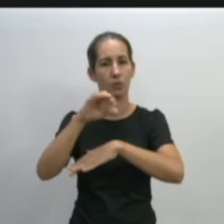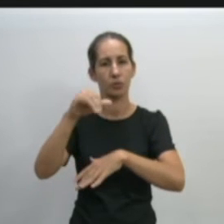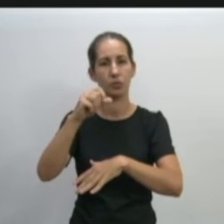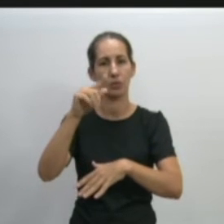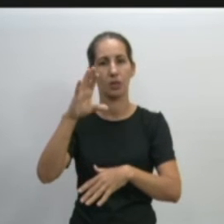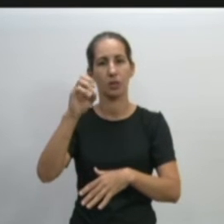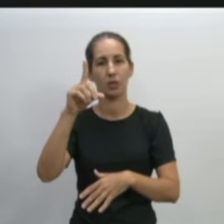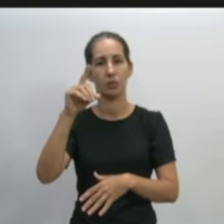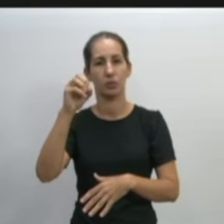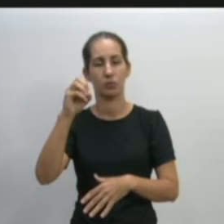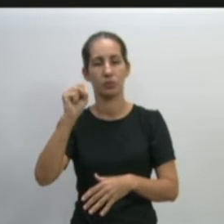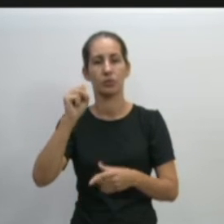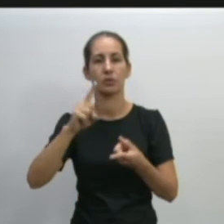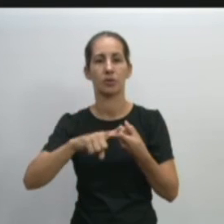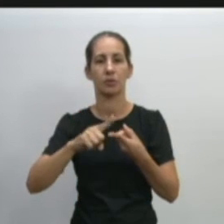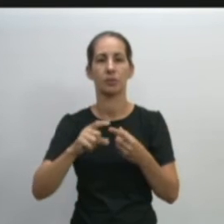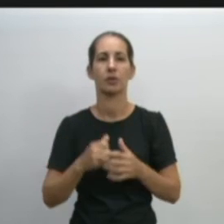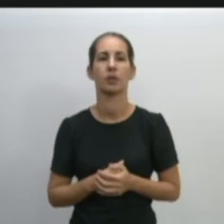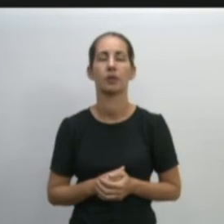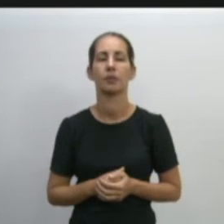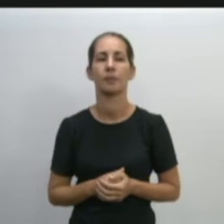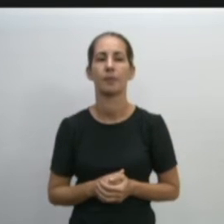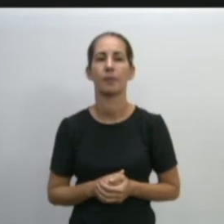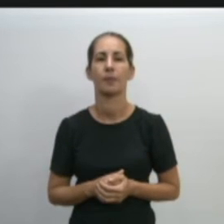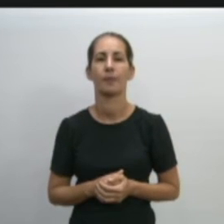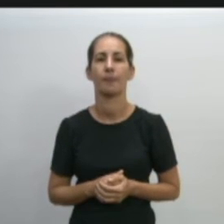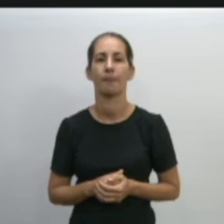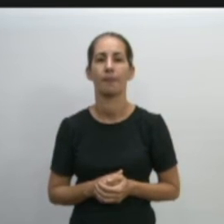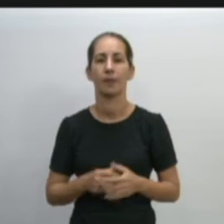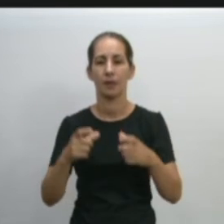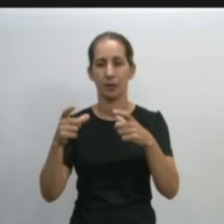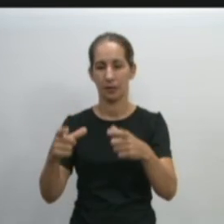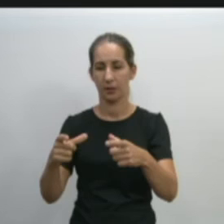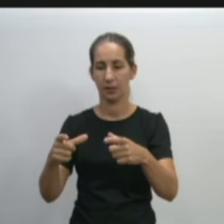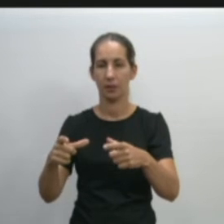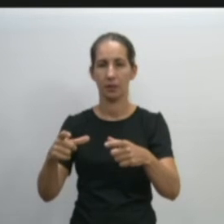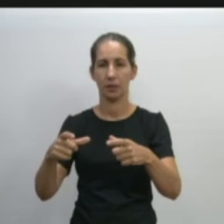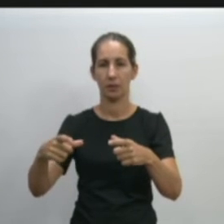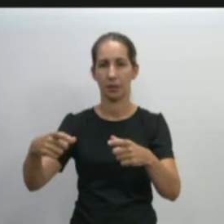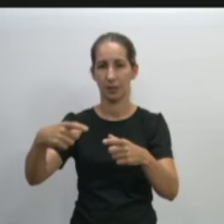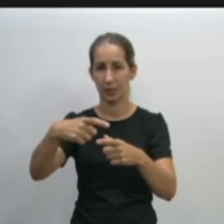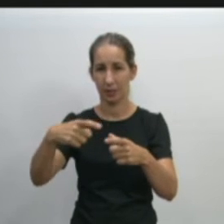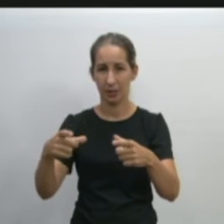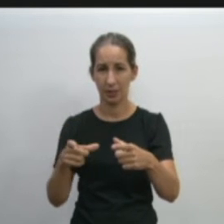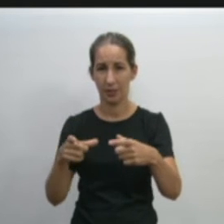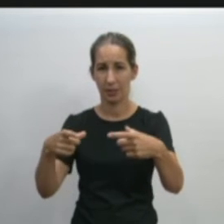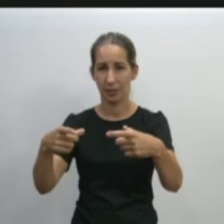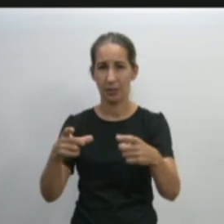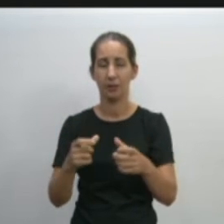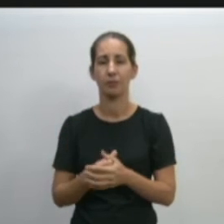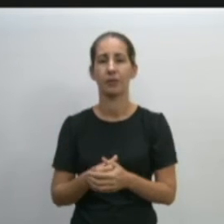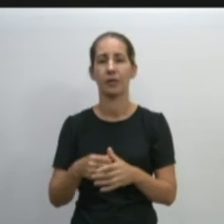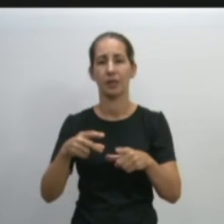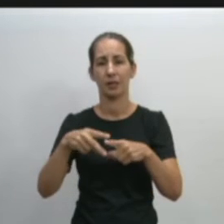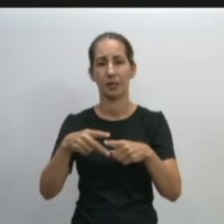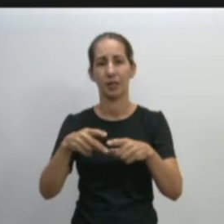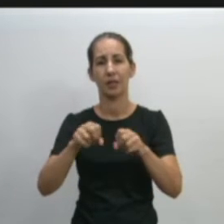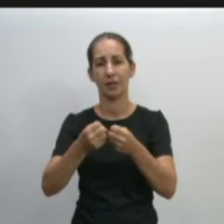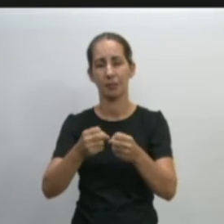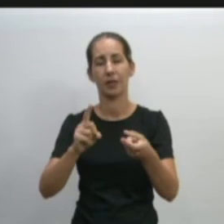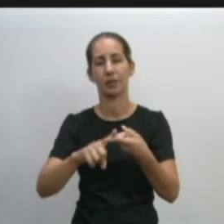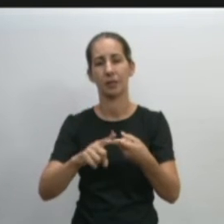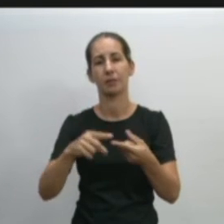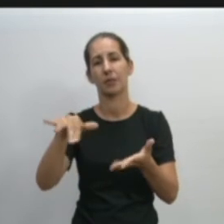Souza, como também as grelhas, né, das tampas de galerias que já estão danificadas. Então, o secretário